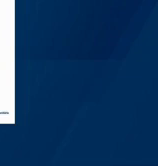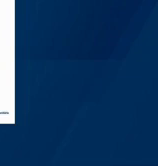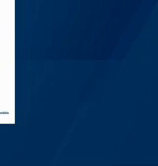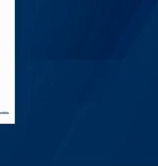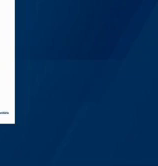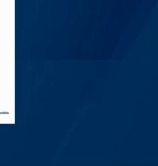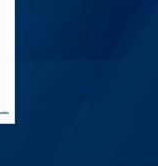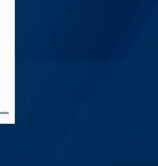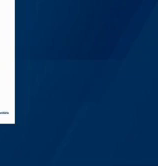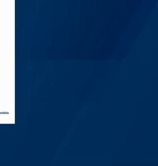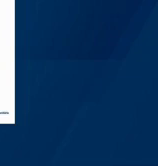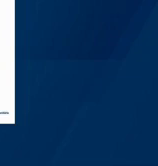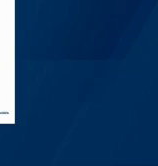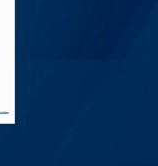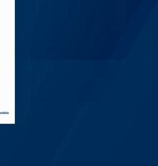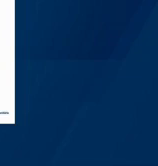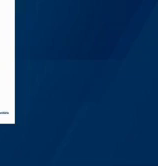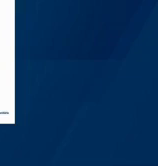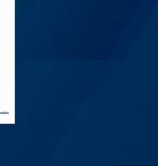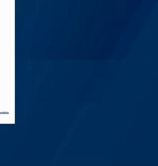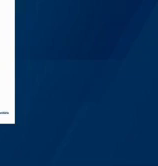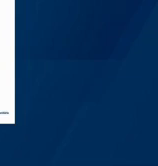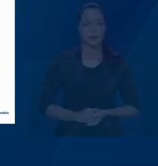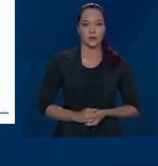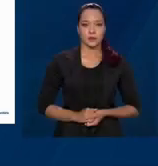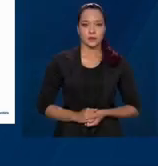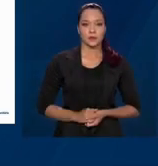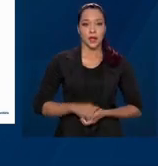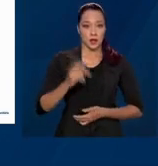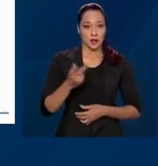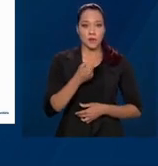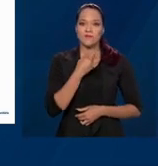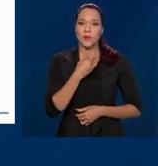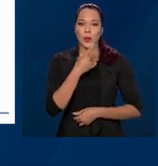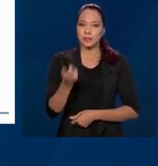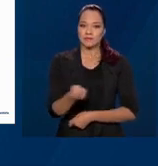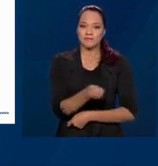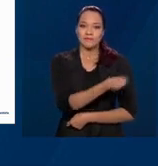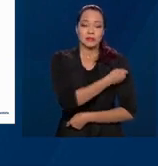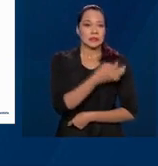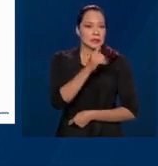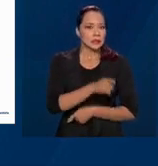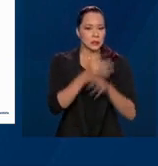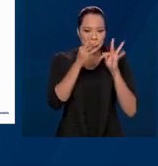o risco de aplicar uma vacina que possa não estar nas suas plenas condições de integridade.